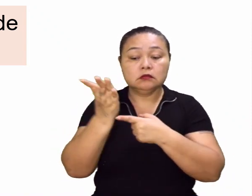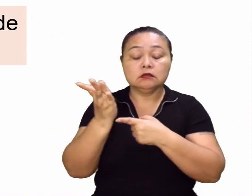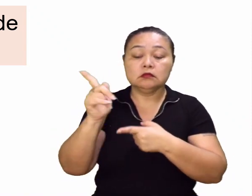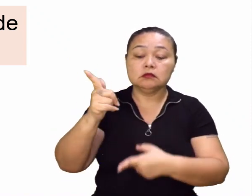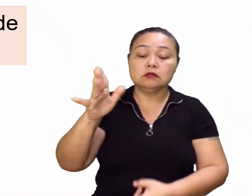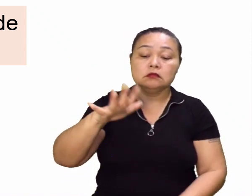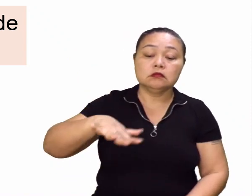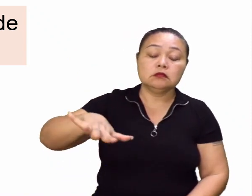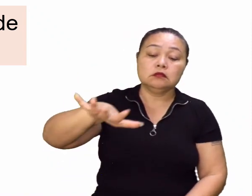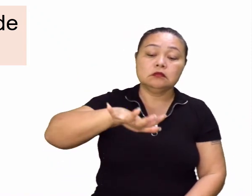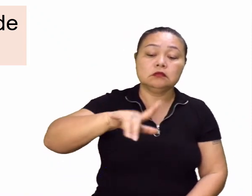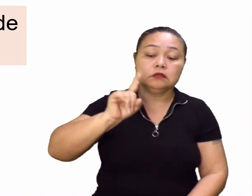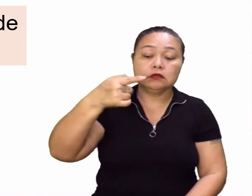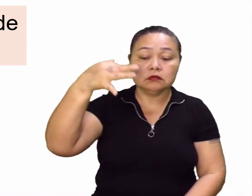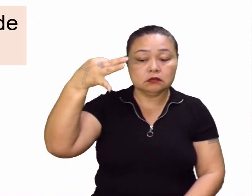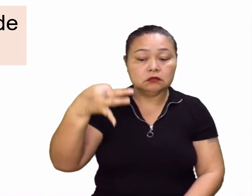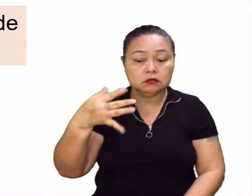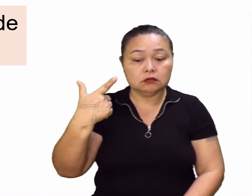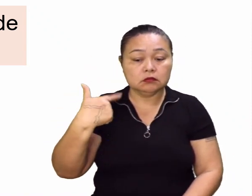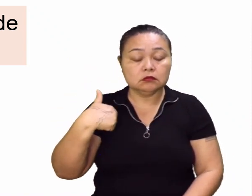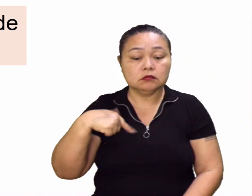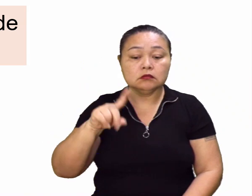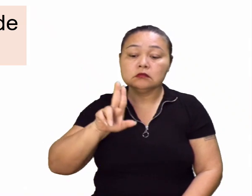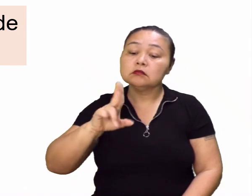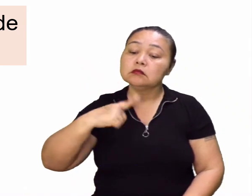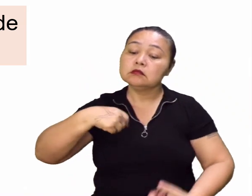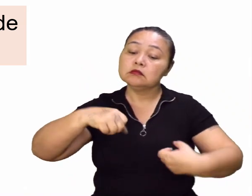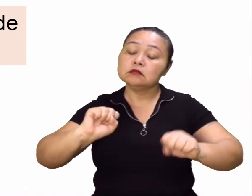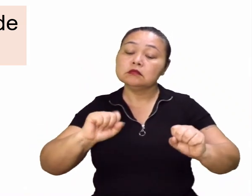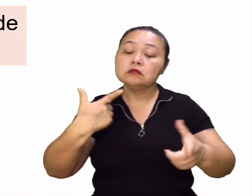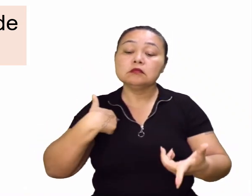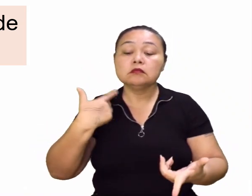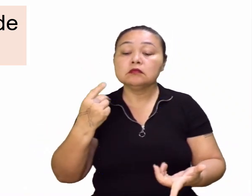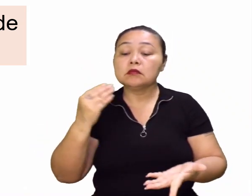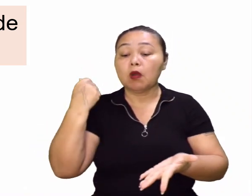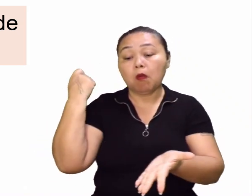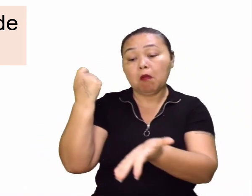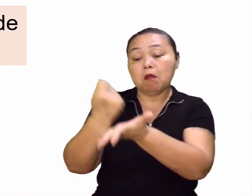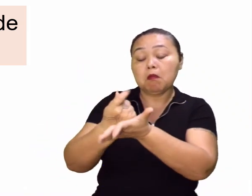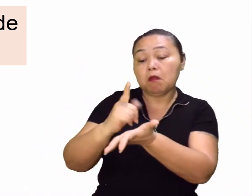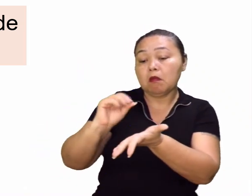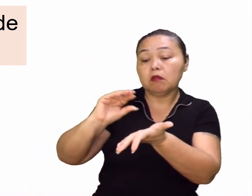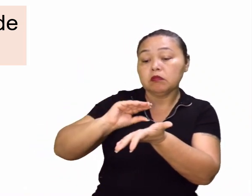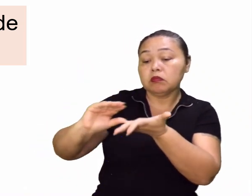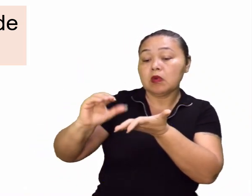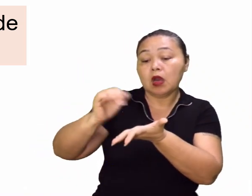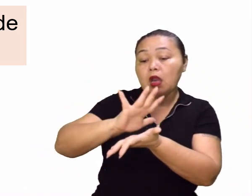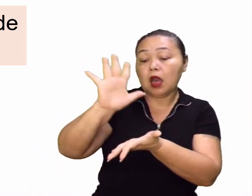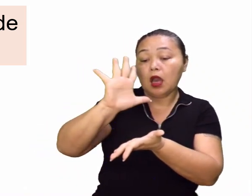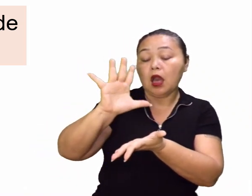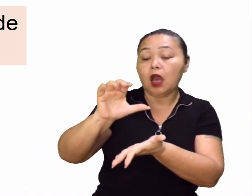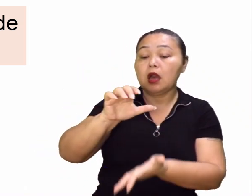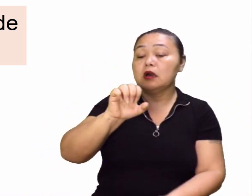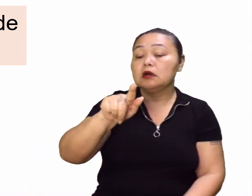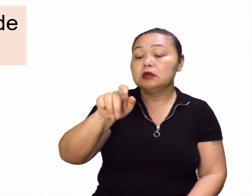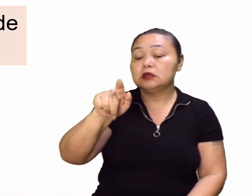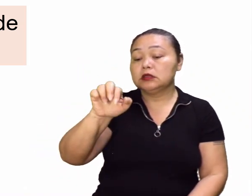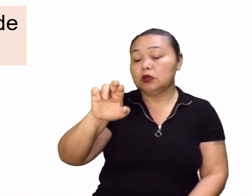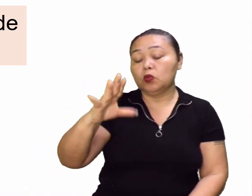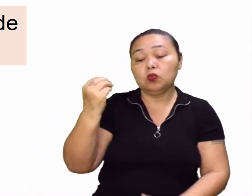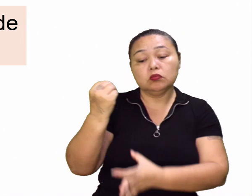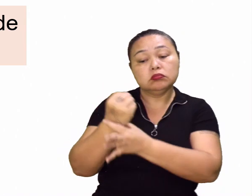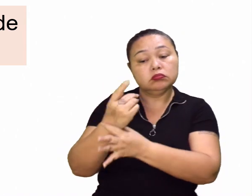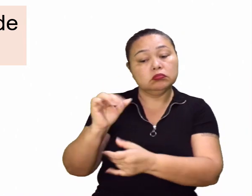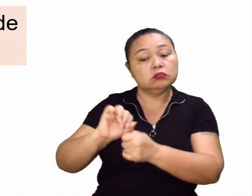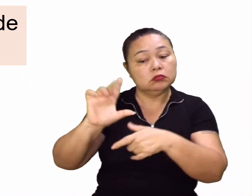né? Isso é muito eficiente para quem tiver uma moto que não tem seguro, por exemplo, que é caríssimo, né? Então, é uma